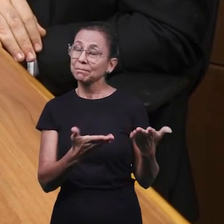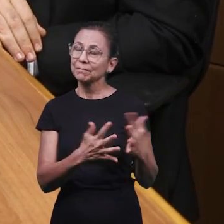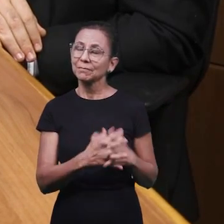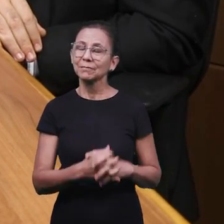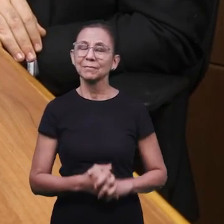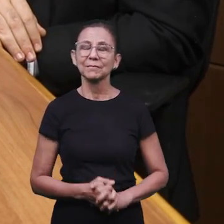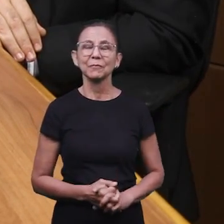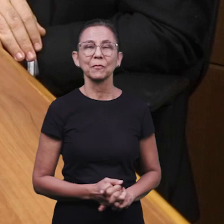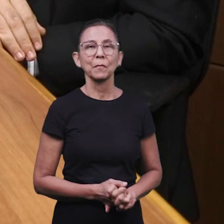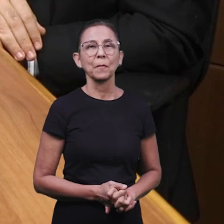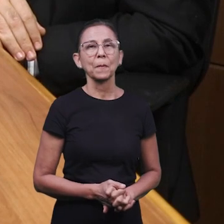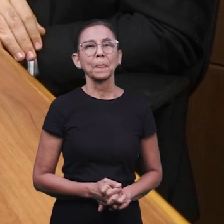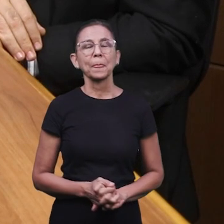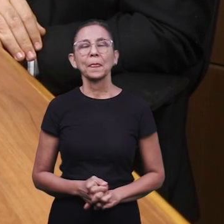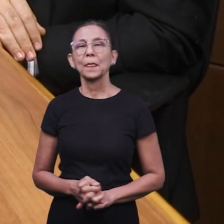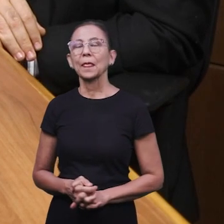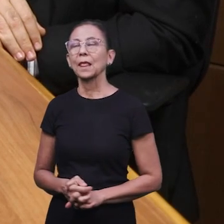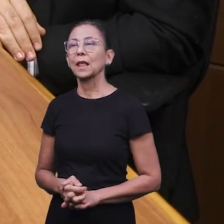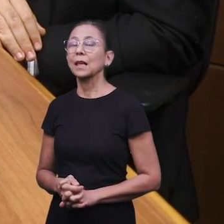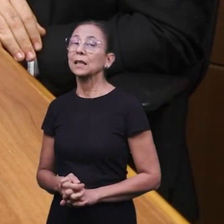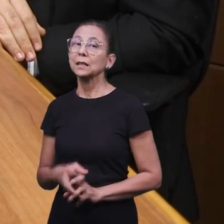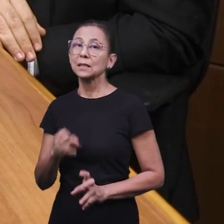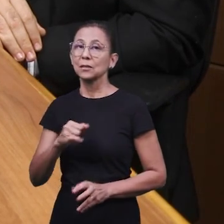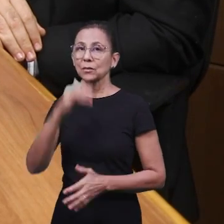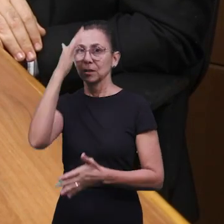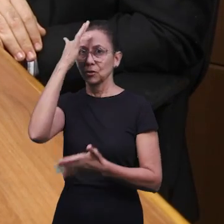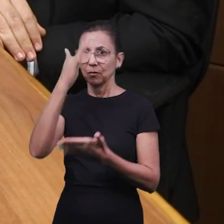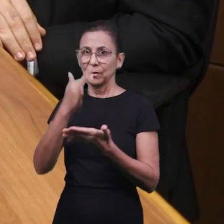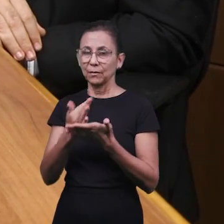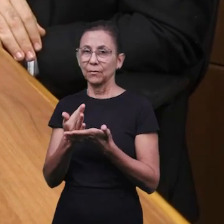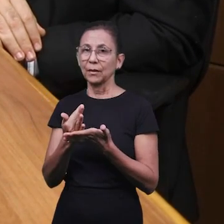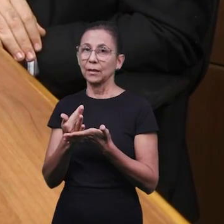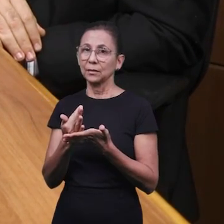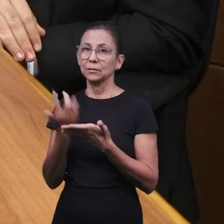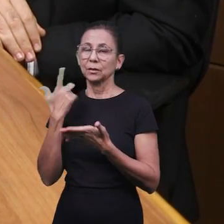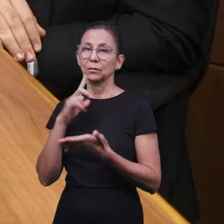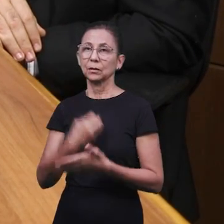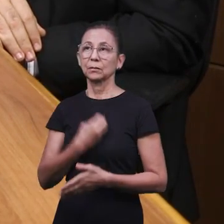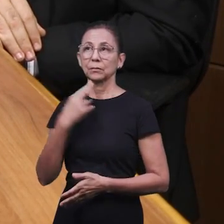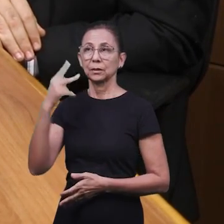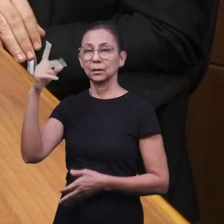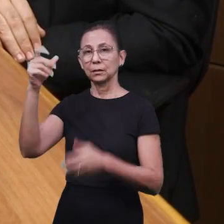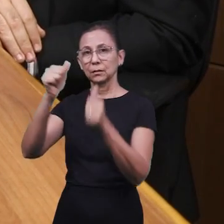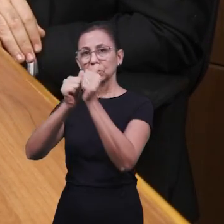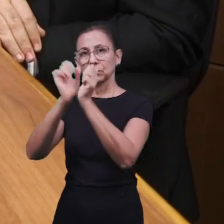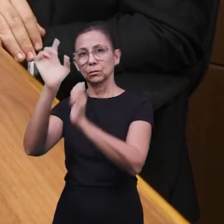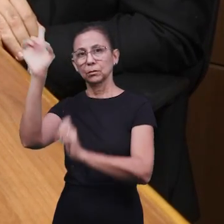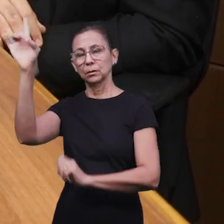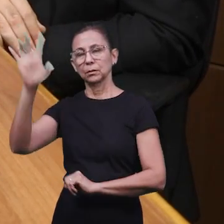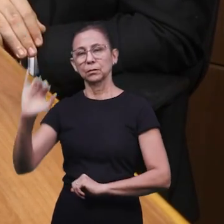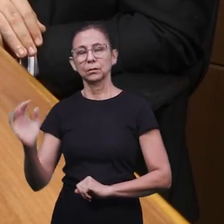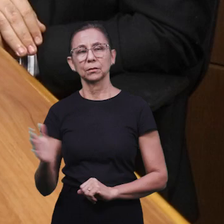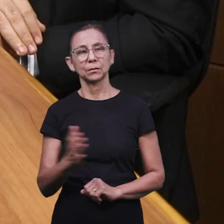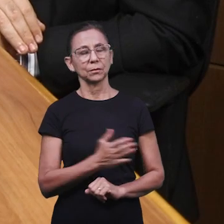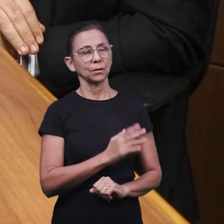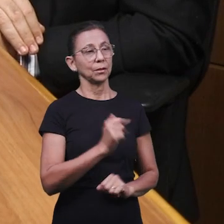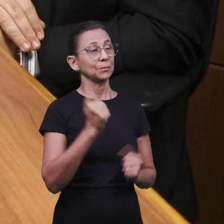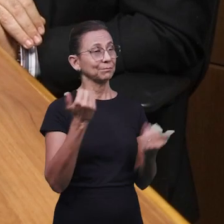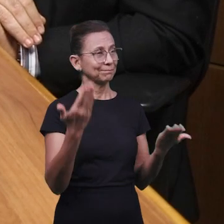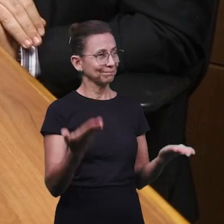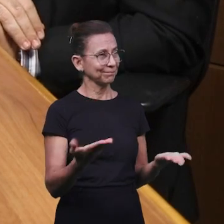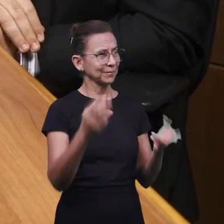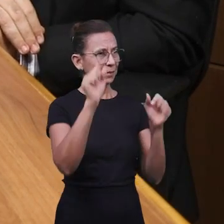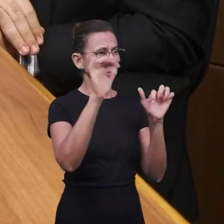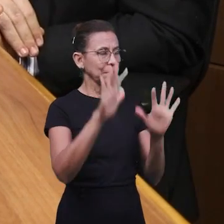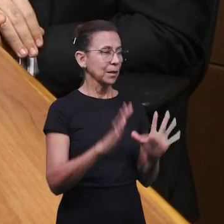desse presente, sim, é que vão herdar a vida eterna, vão viver a eternidade com Deus. Exatamente. Maurílio, louvado seja o